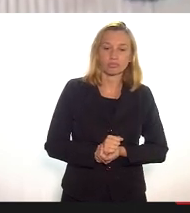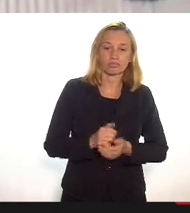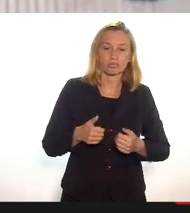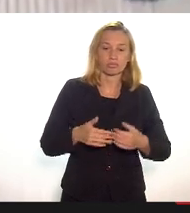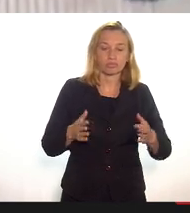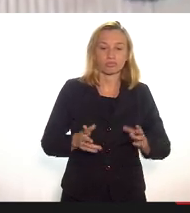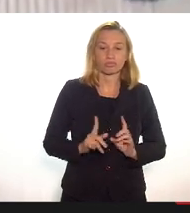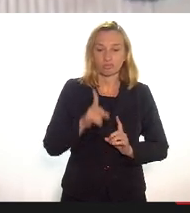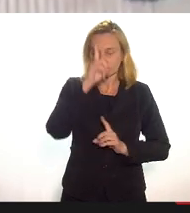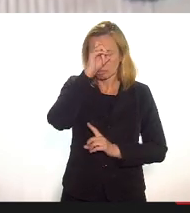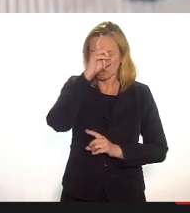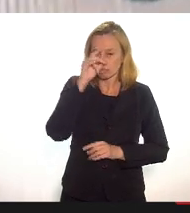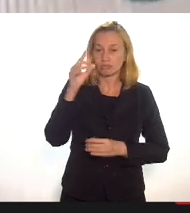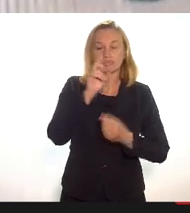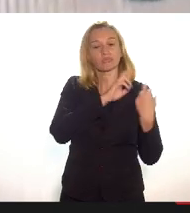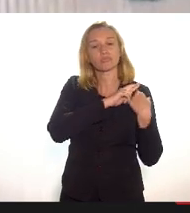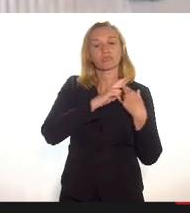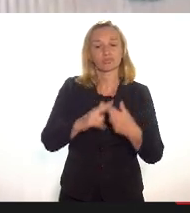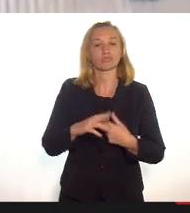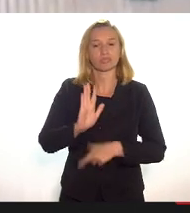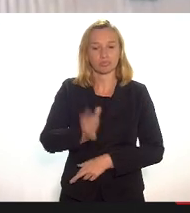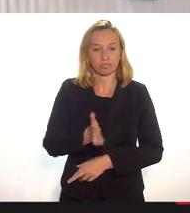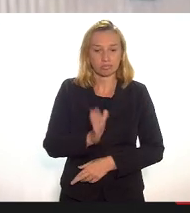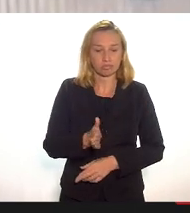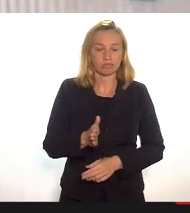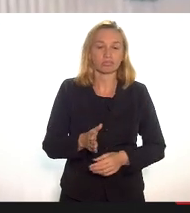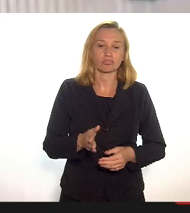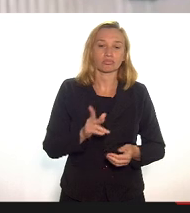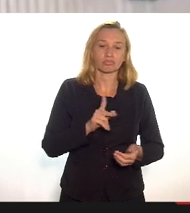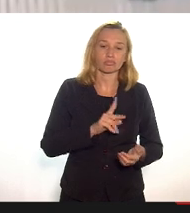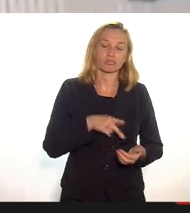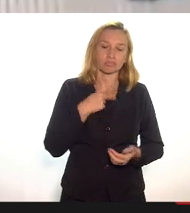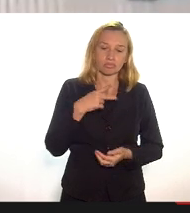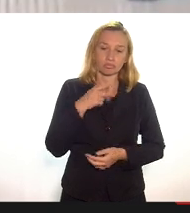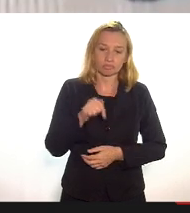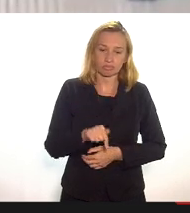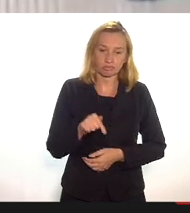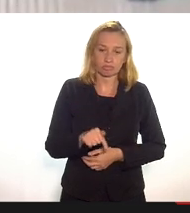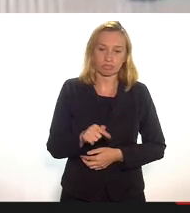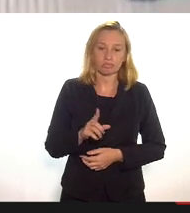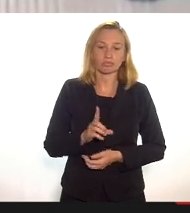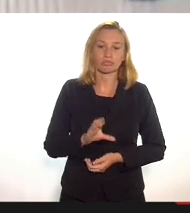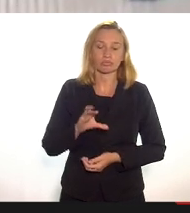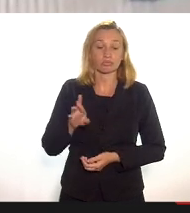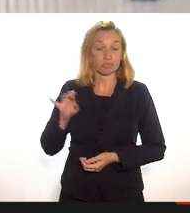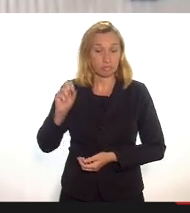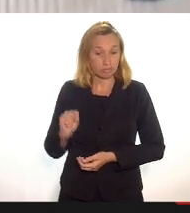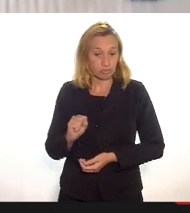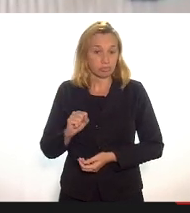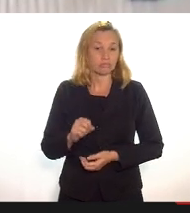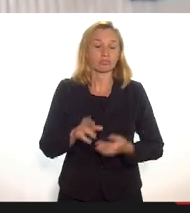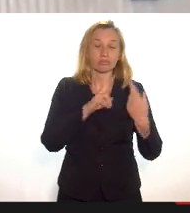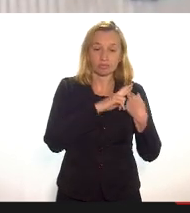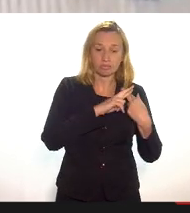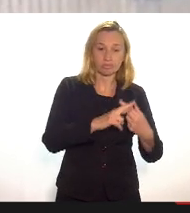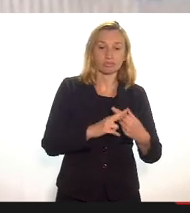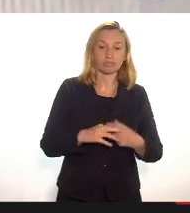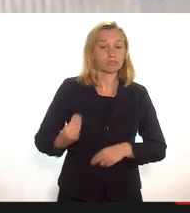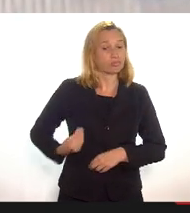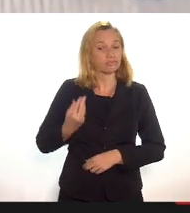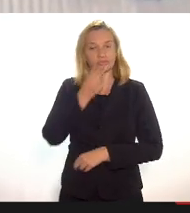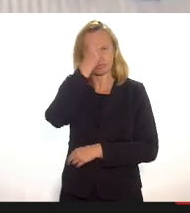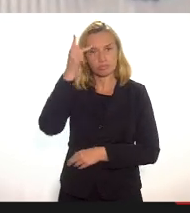leitos, a responsabilidade, já muito bem traduzida aqui na fala da Cris Gerardo, da responsabilidade com a vida